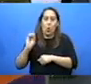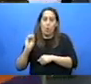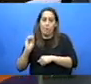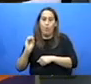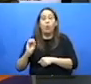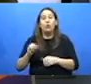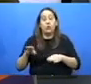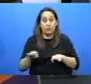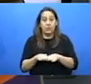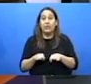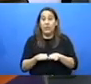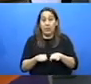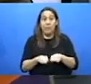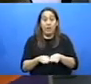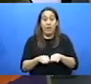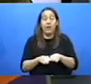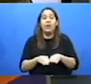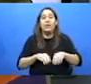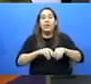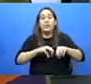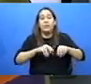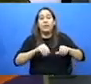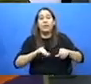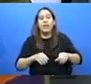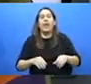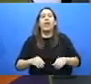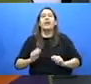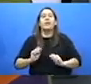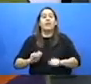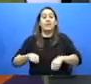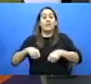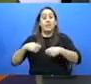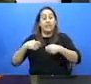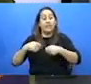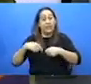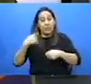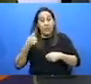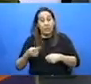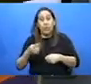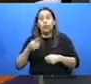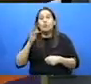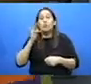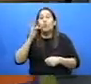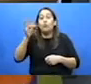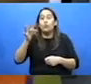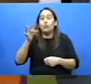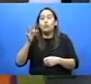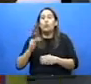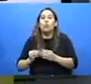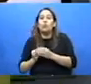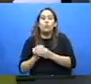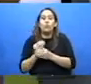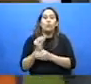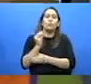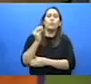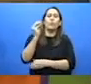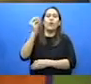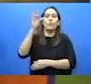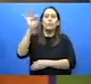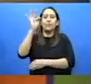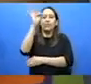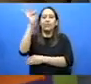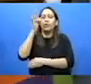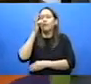para deixar a terra bem saudável, para que aquela planta possa crescer bem saudável. Então, olha